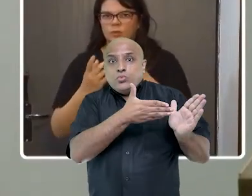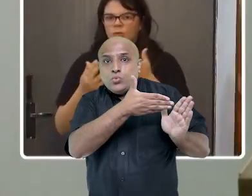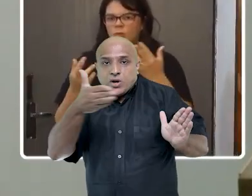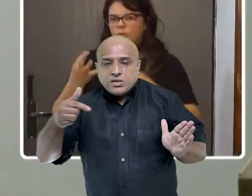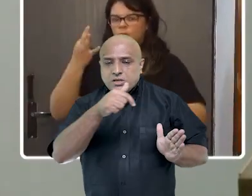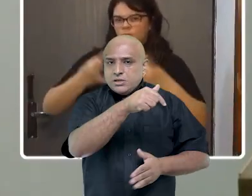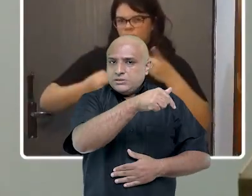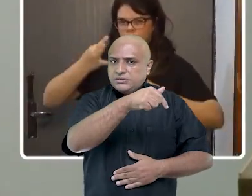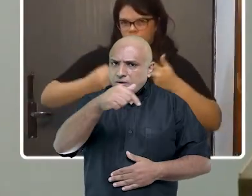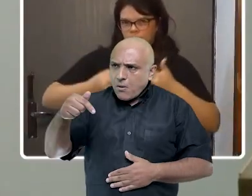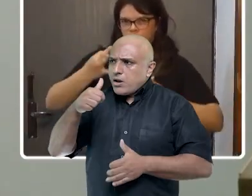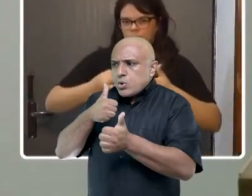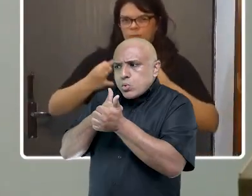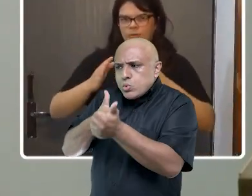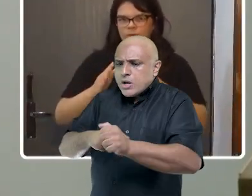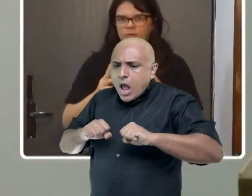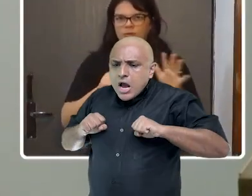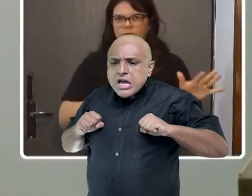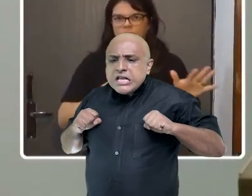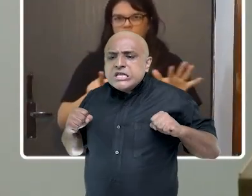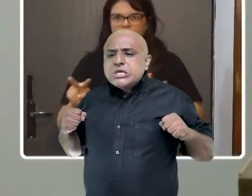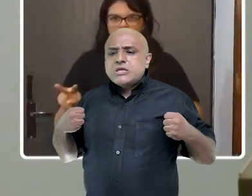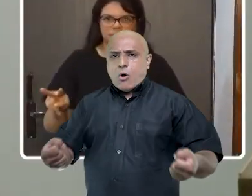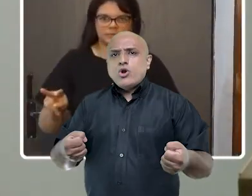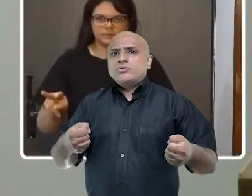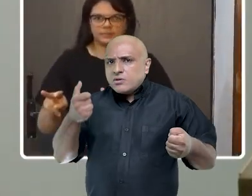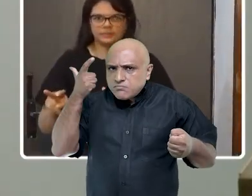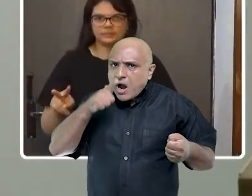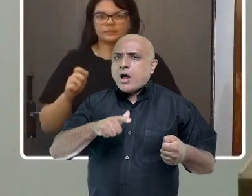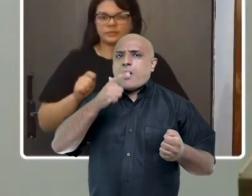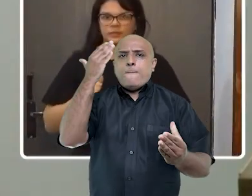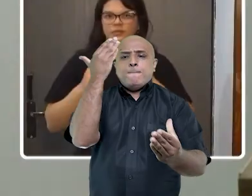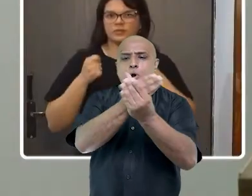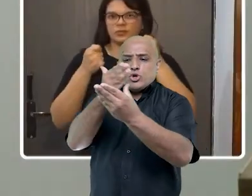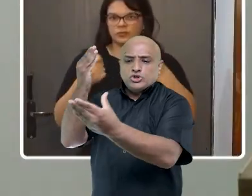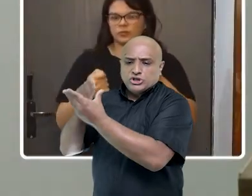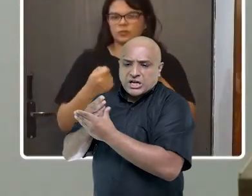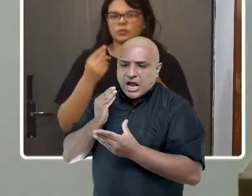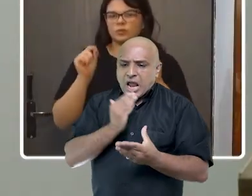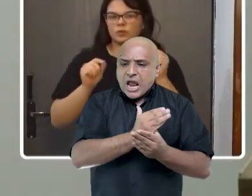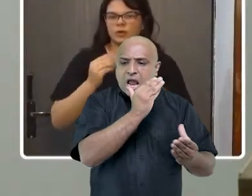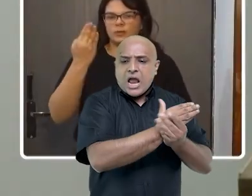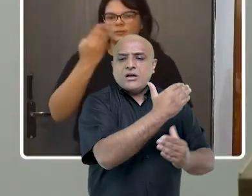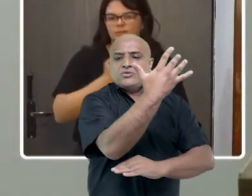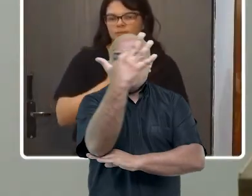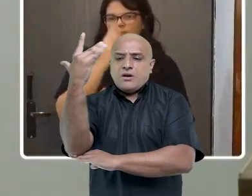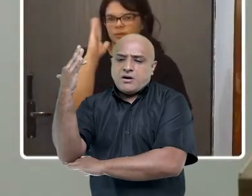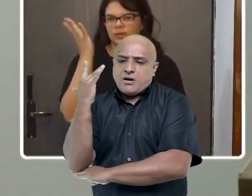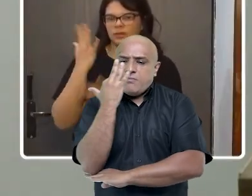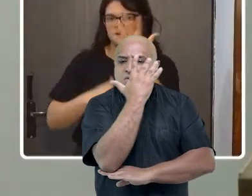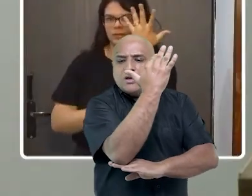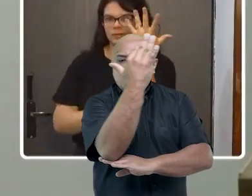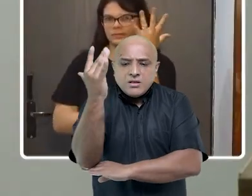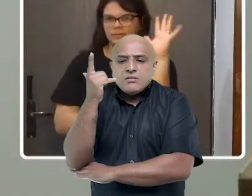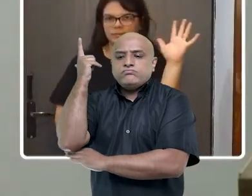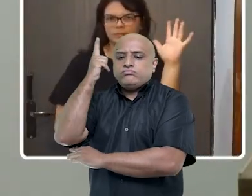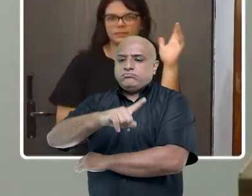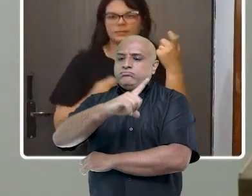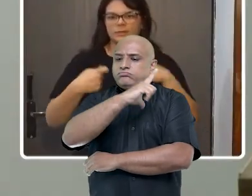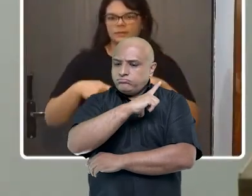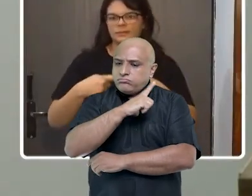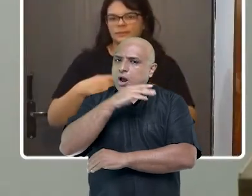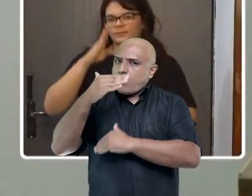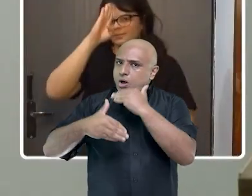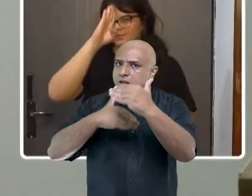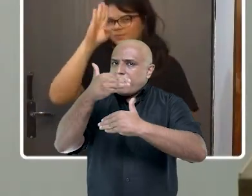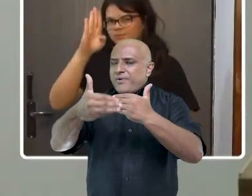semana, conduzindo esforços para que os processos ambientais sejam dados prioridades ao